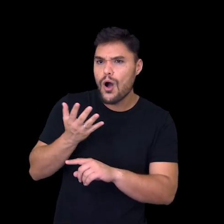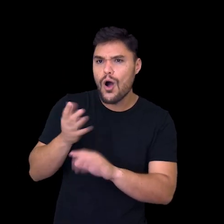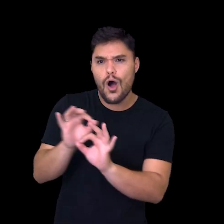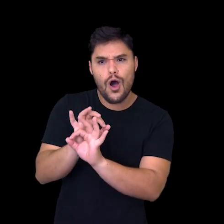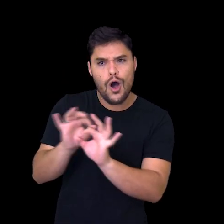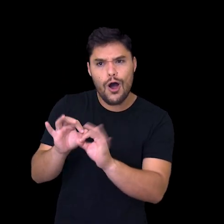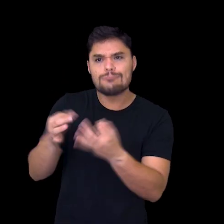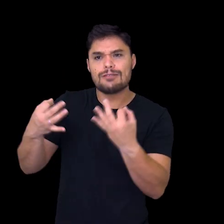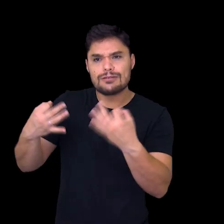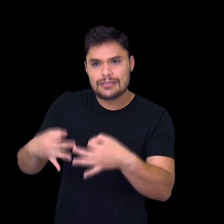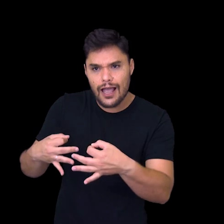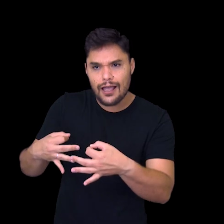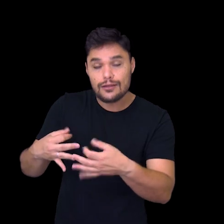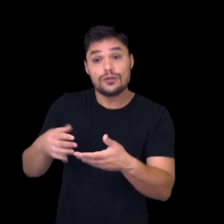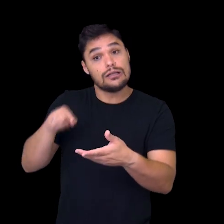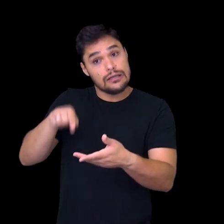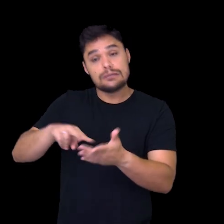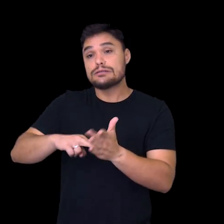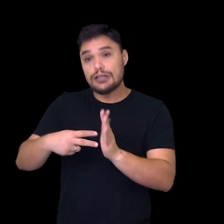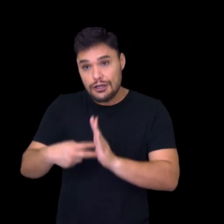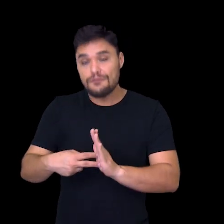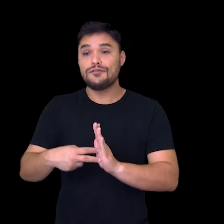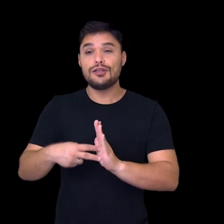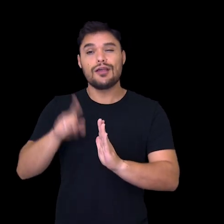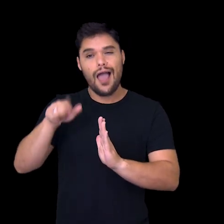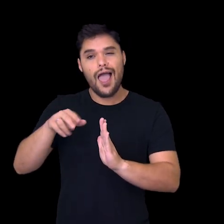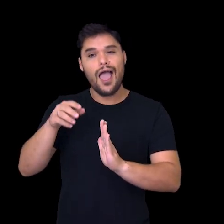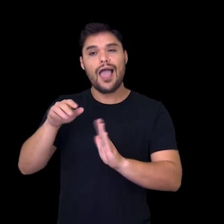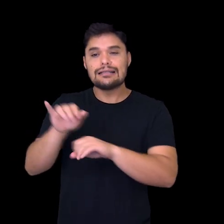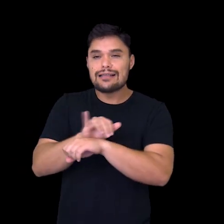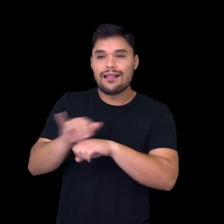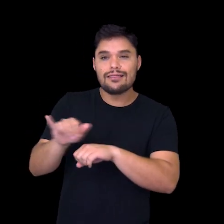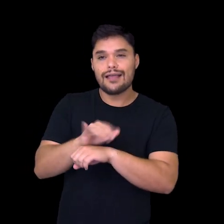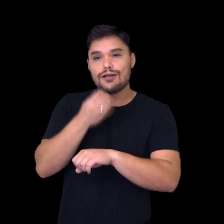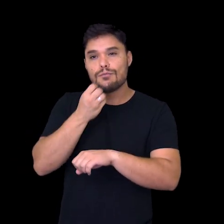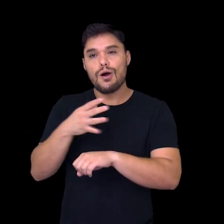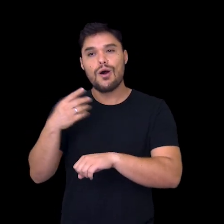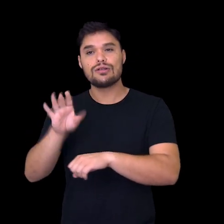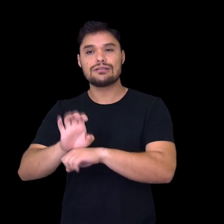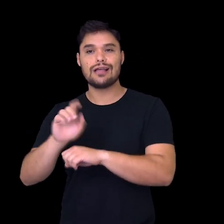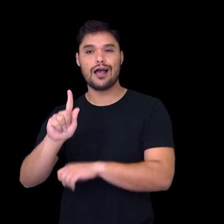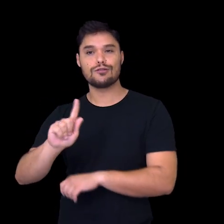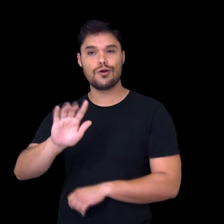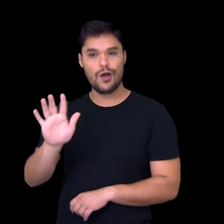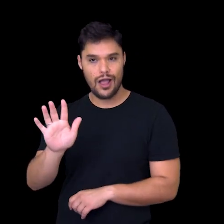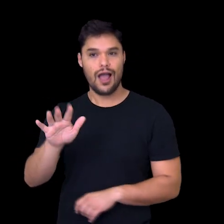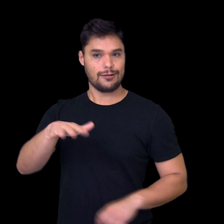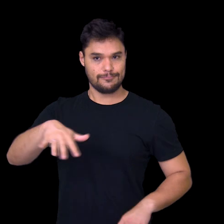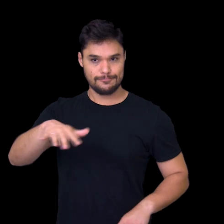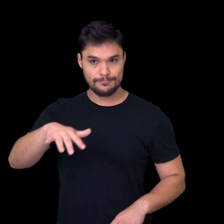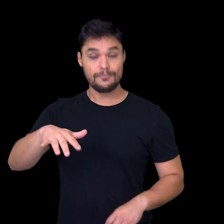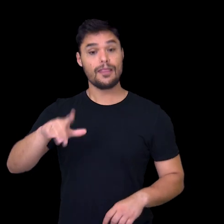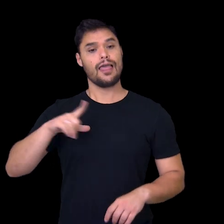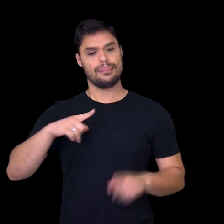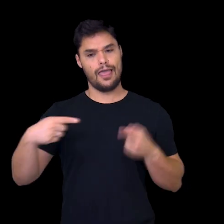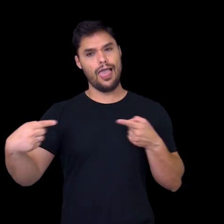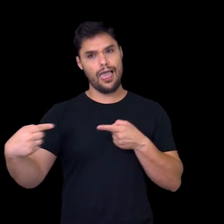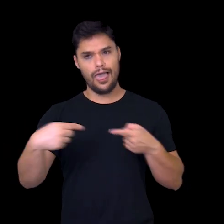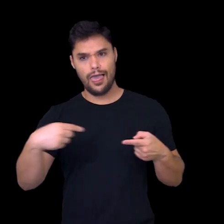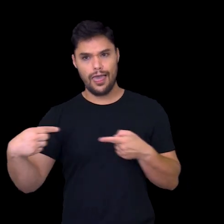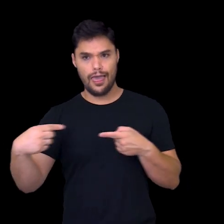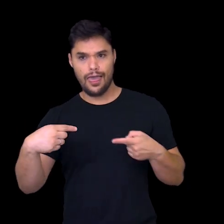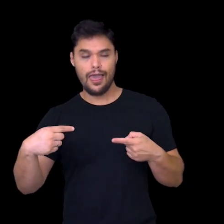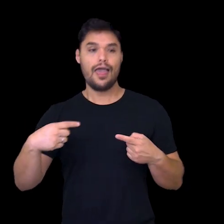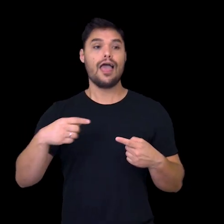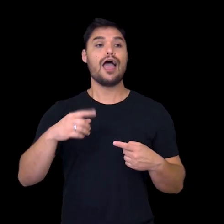do ponto de vista do planejamento, era também uma forma de demonstrar uma expertise né, dos goianos dentro disso. Há uma